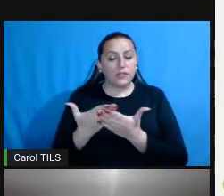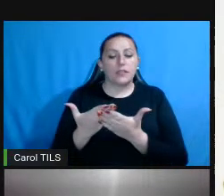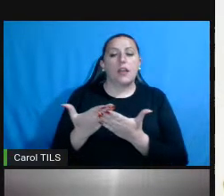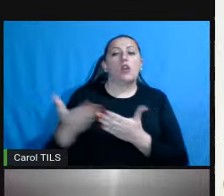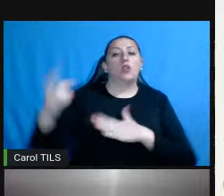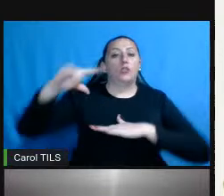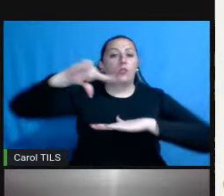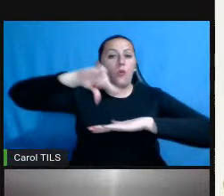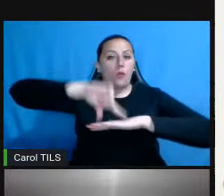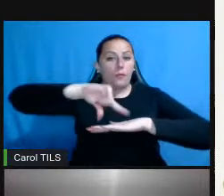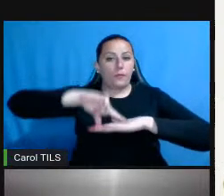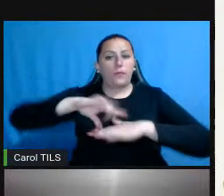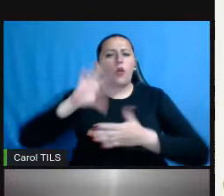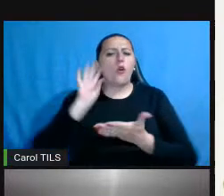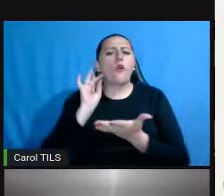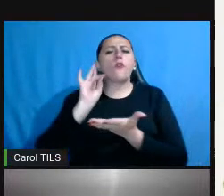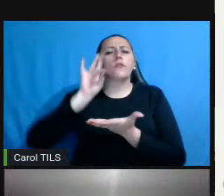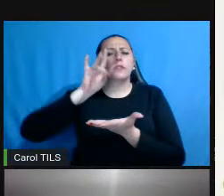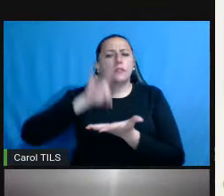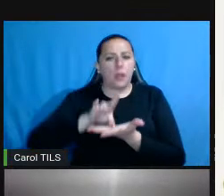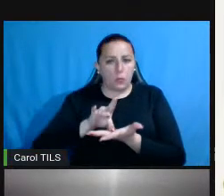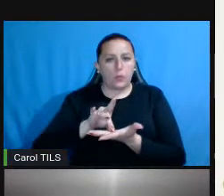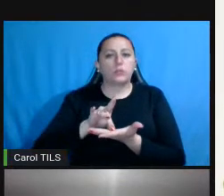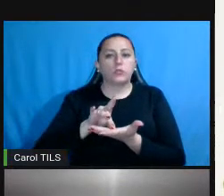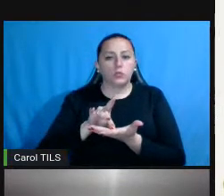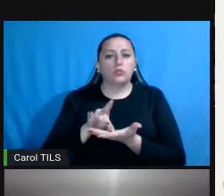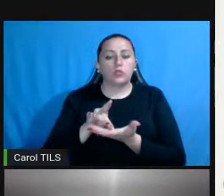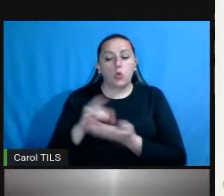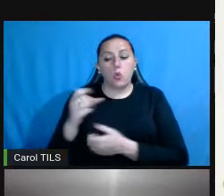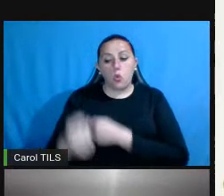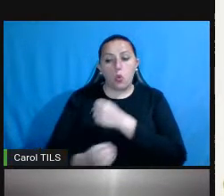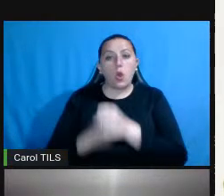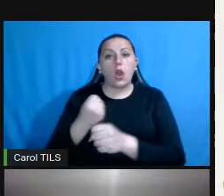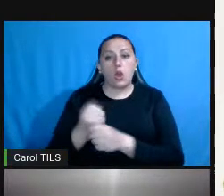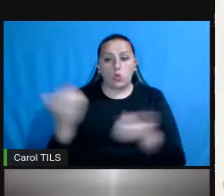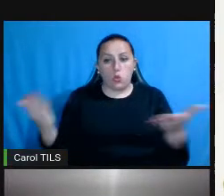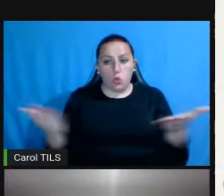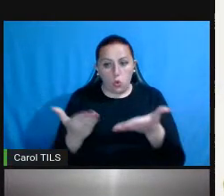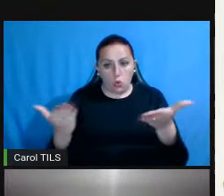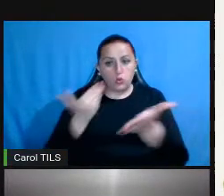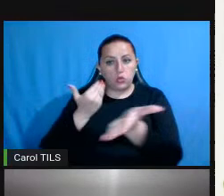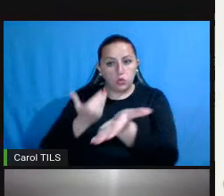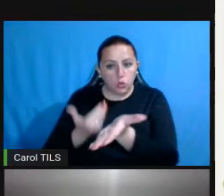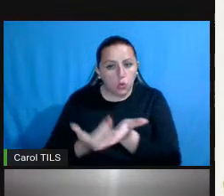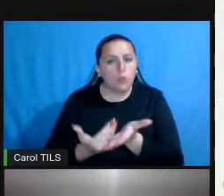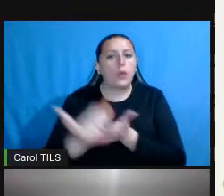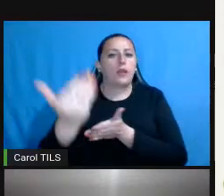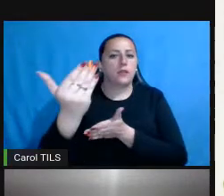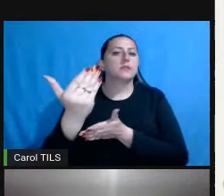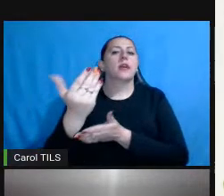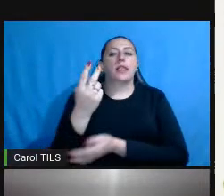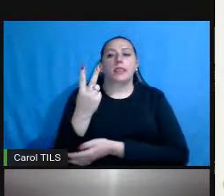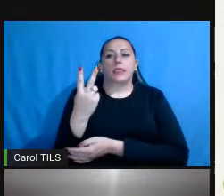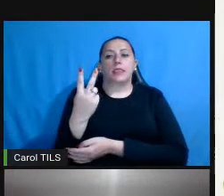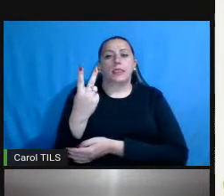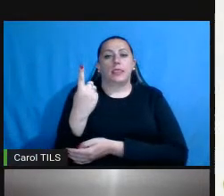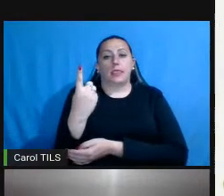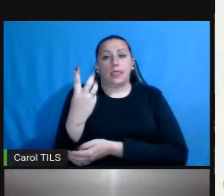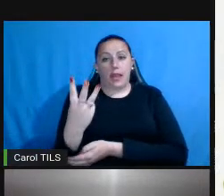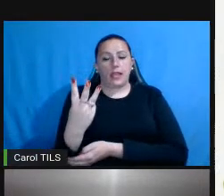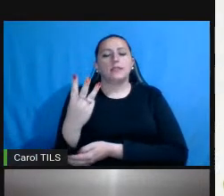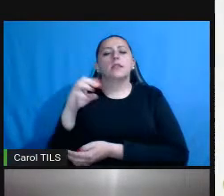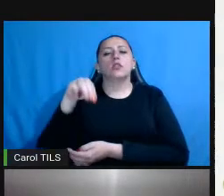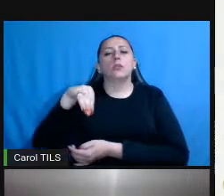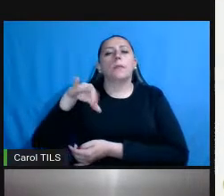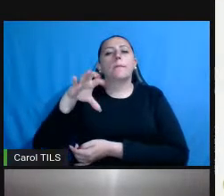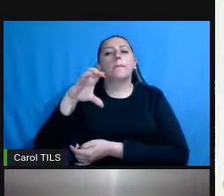efetivamente e oficialmente, o ano letivo, ele se inicia hoje, então, nessa data, 13 de maio, e o primeiro